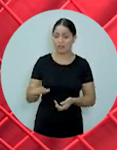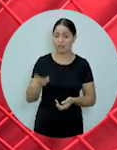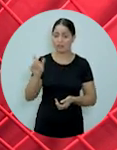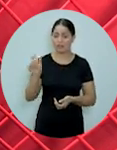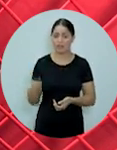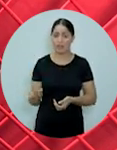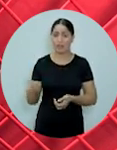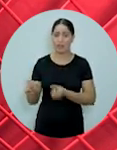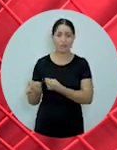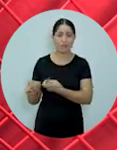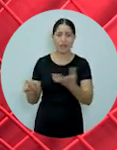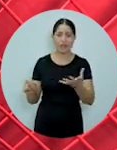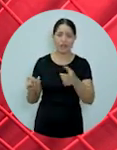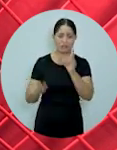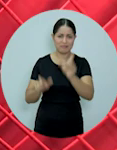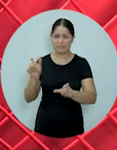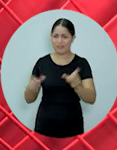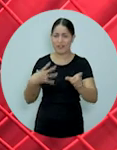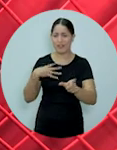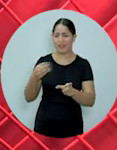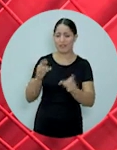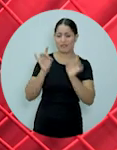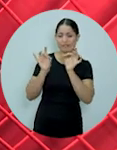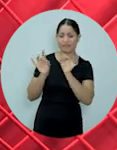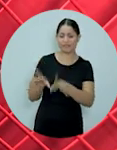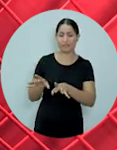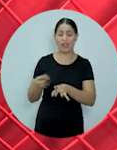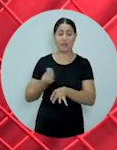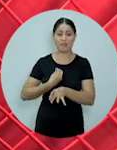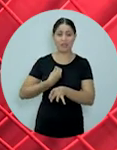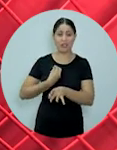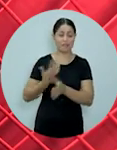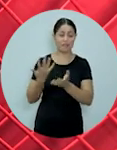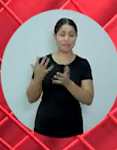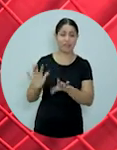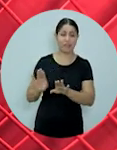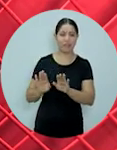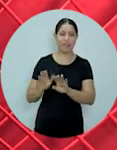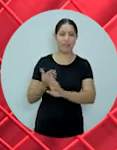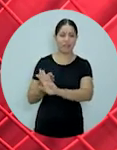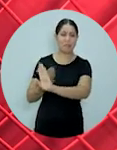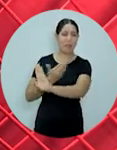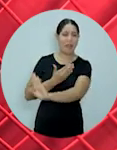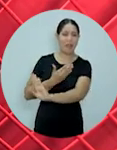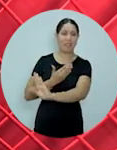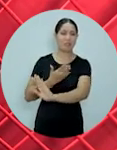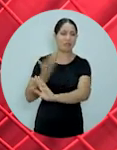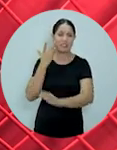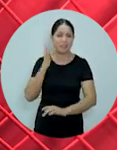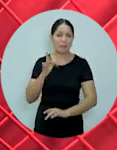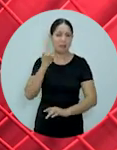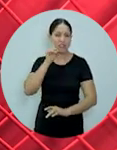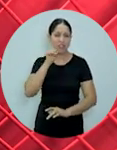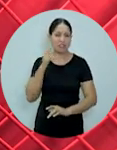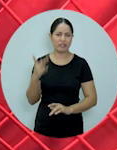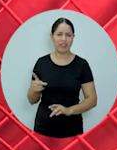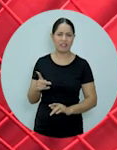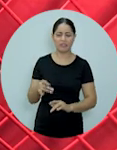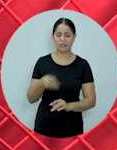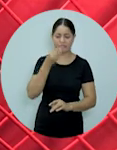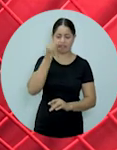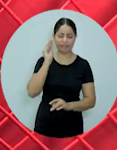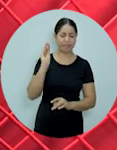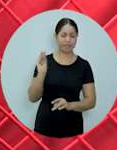abandona um ou vários dos seus filhos, deixando de conviver, deixando de saber do seu dia a dia, ou